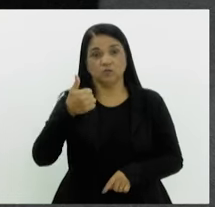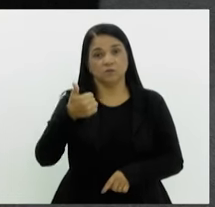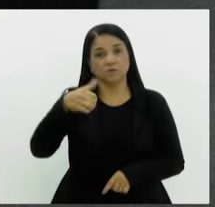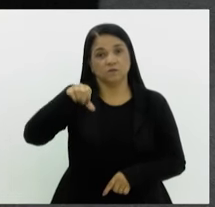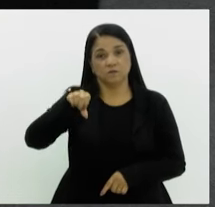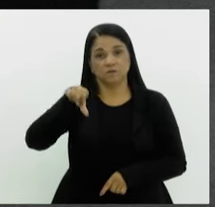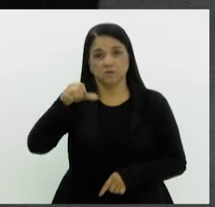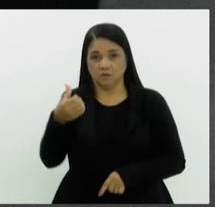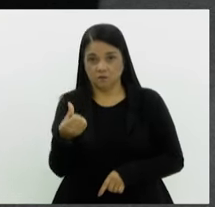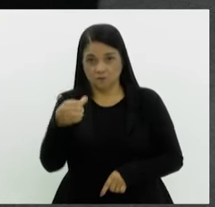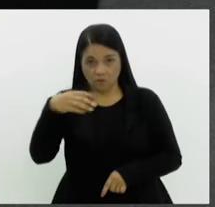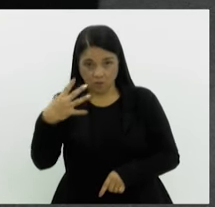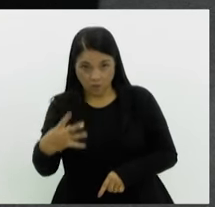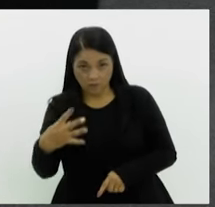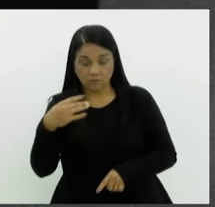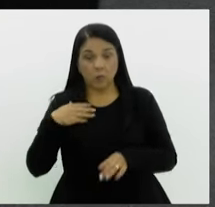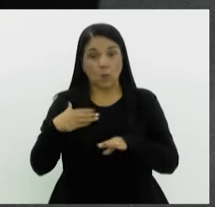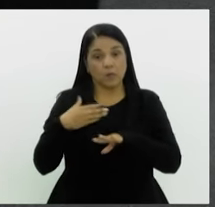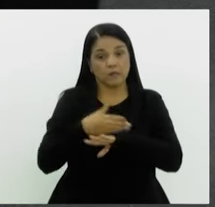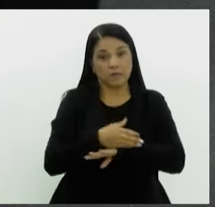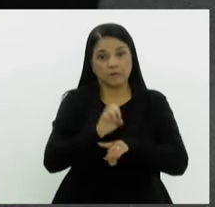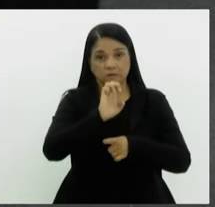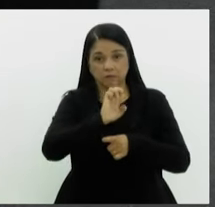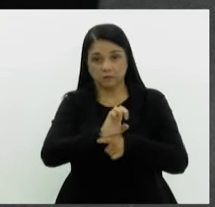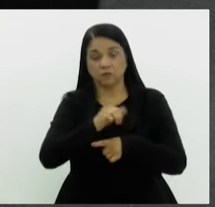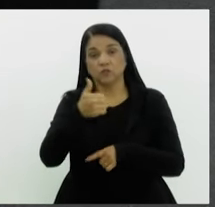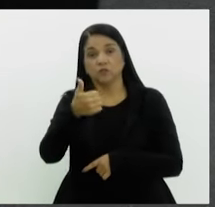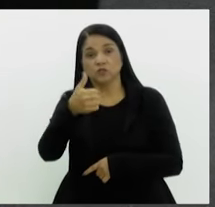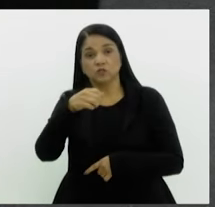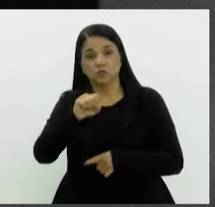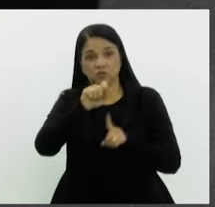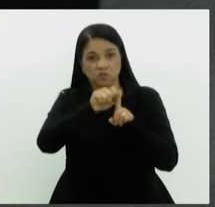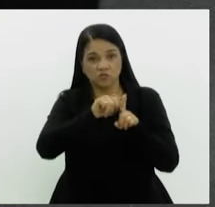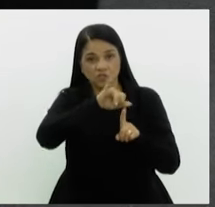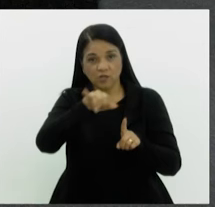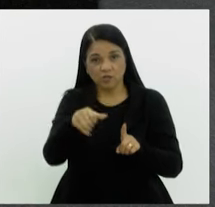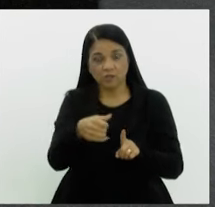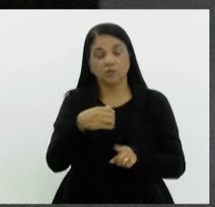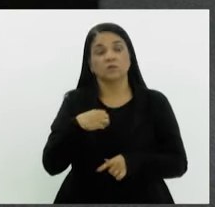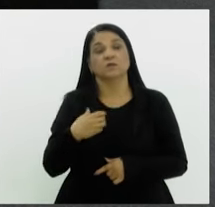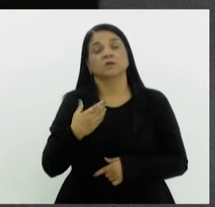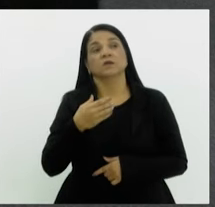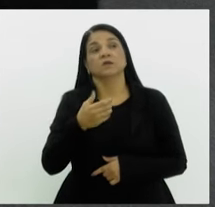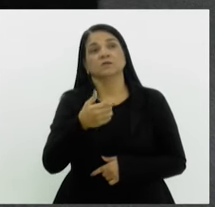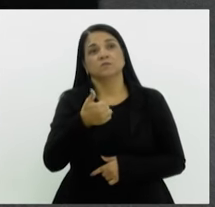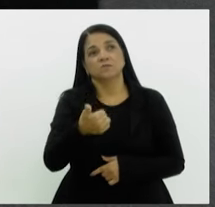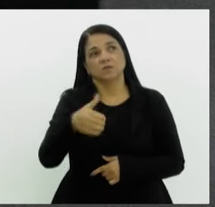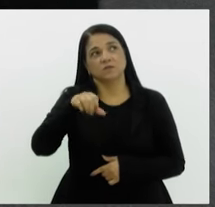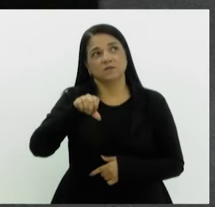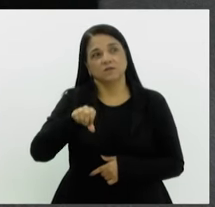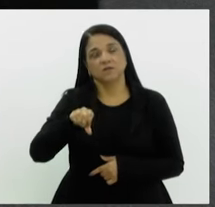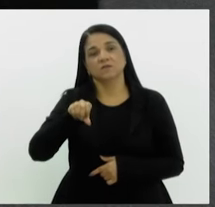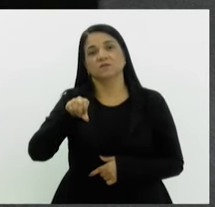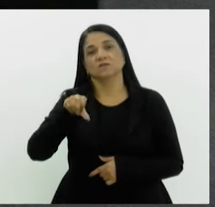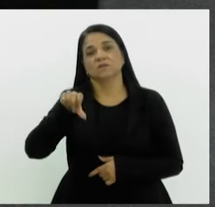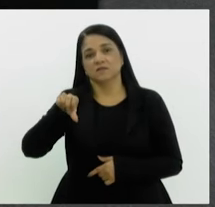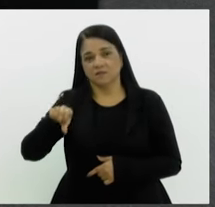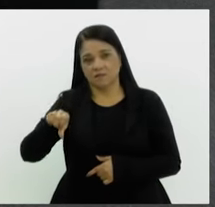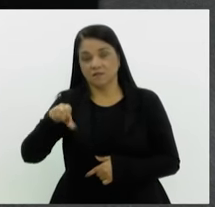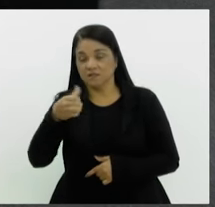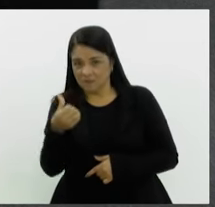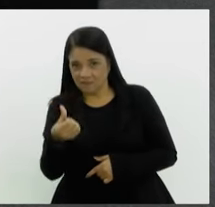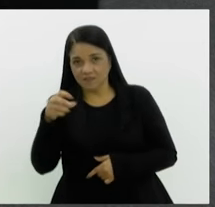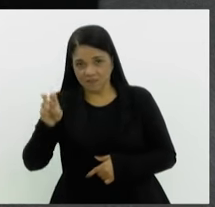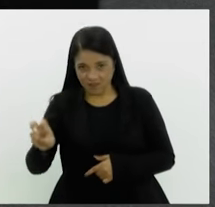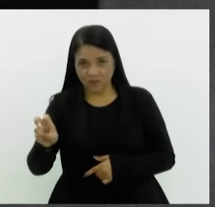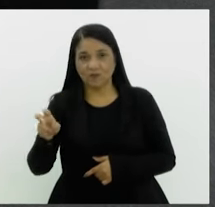1964. E eu entrei para o Estado em 18 de janeiro de 1965. É, foi logo depois, né?